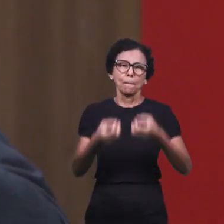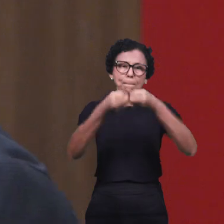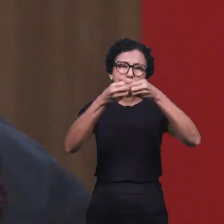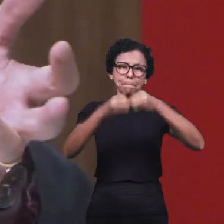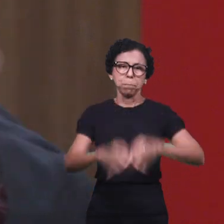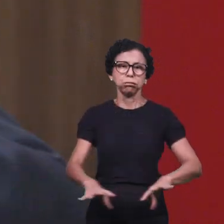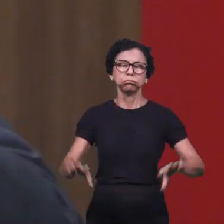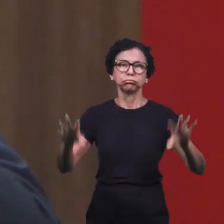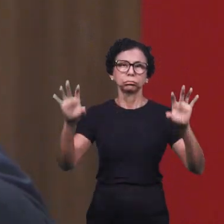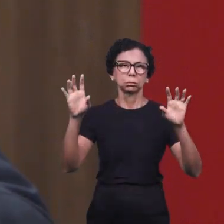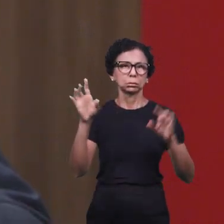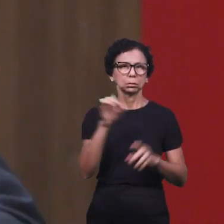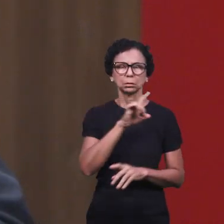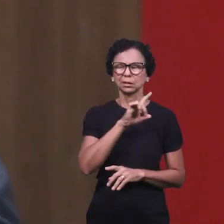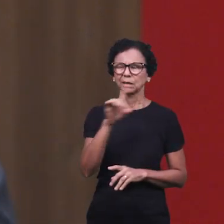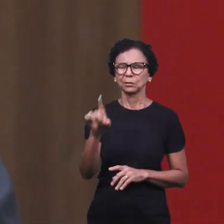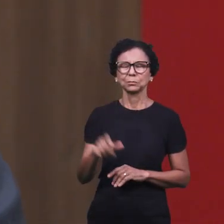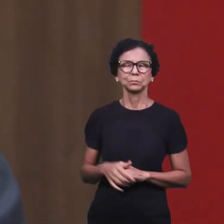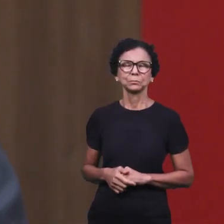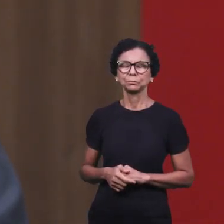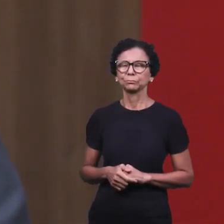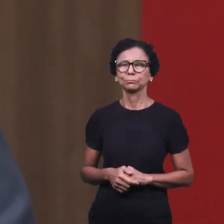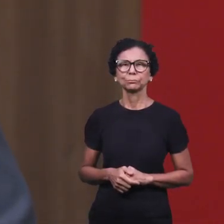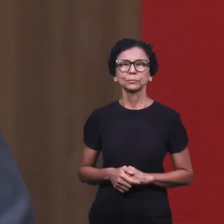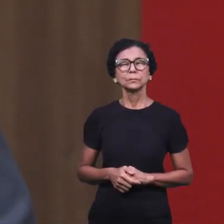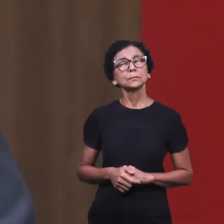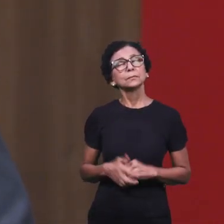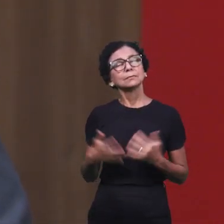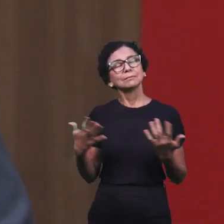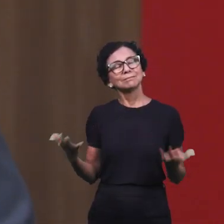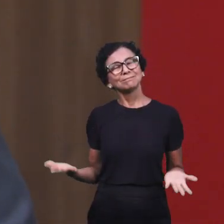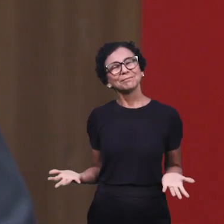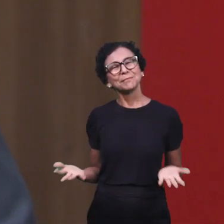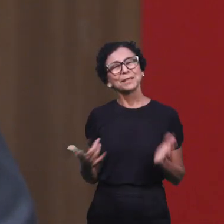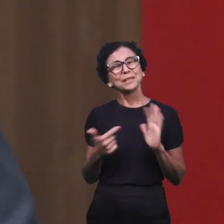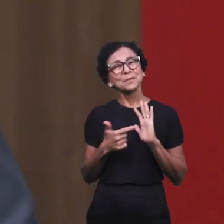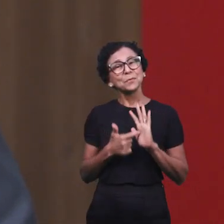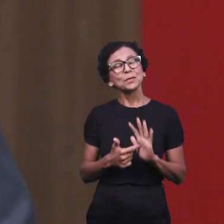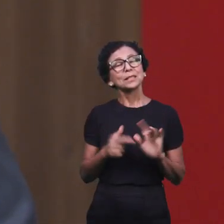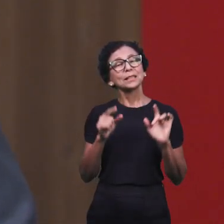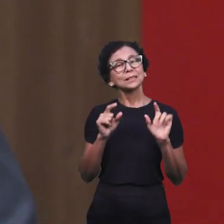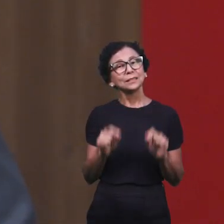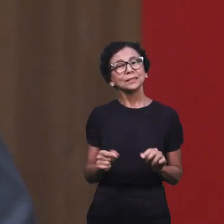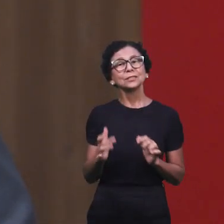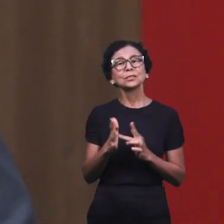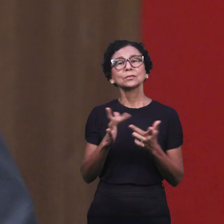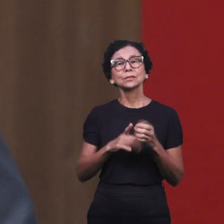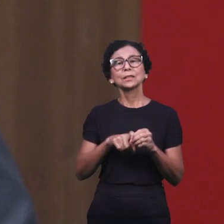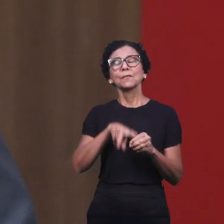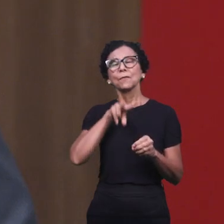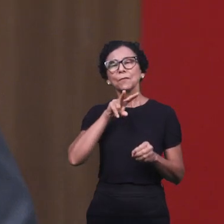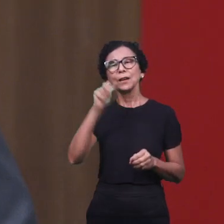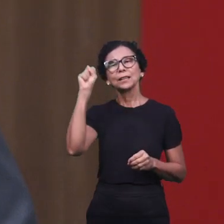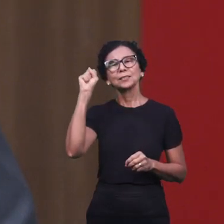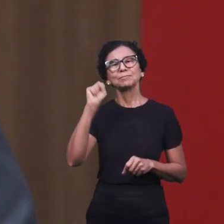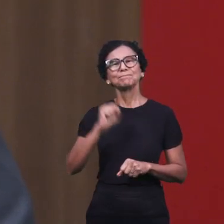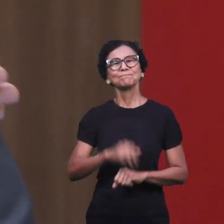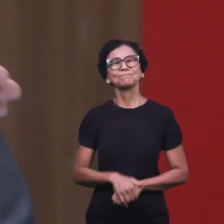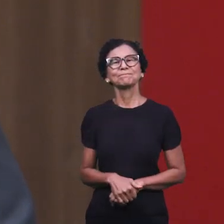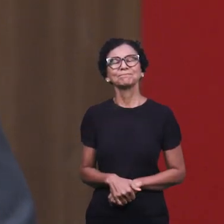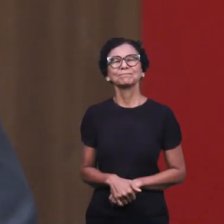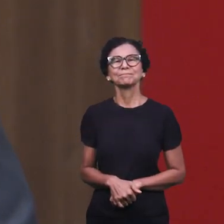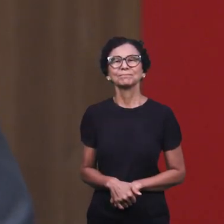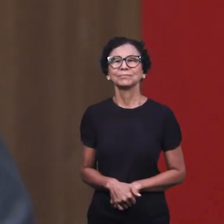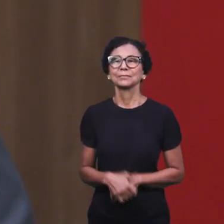essas catástrofes envolvendo a tecnologia, mas sim que apenas o Senhor Jesus, ele está às portas, né? Que